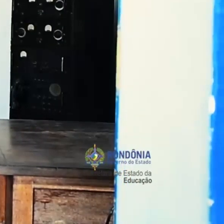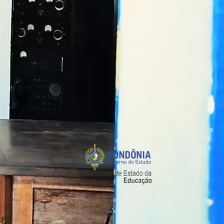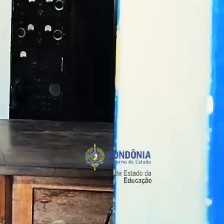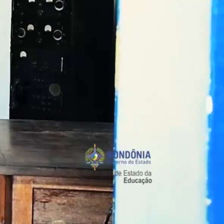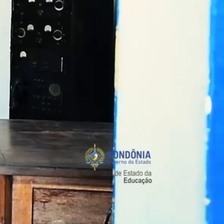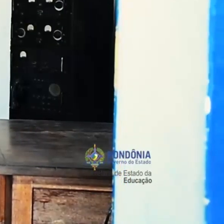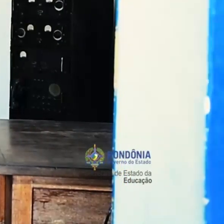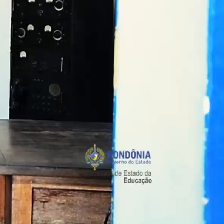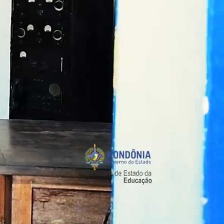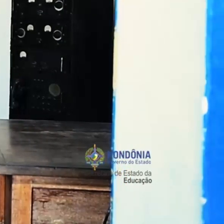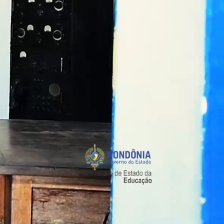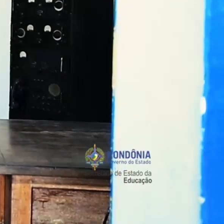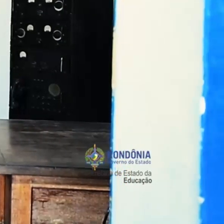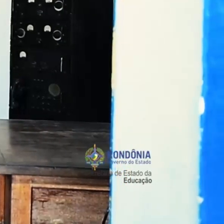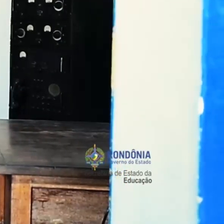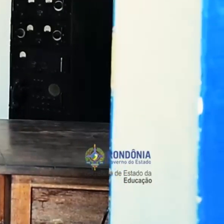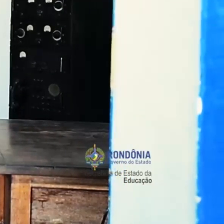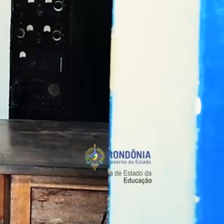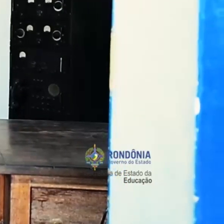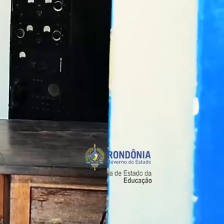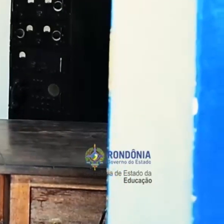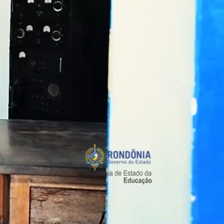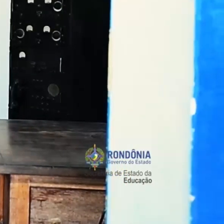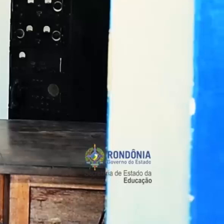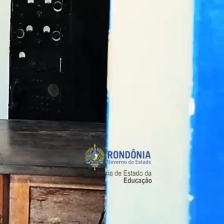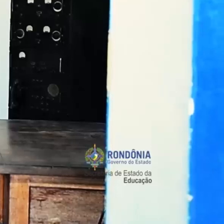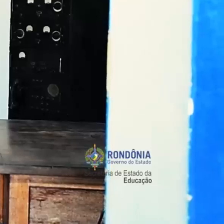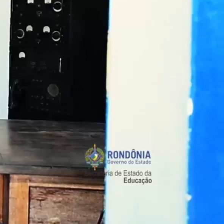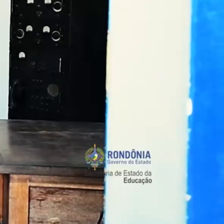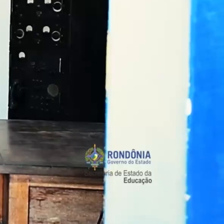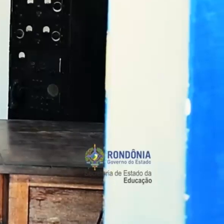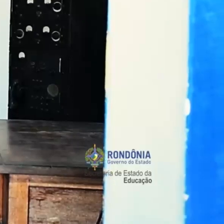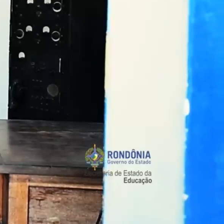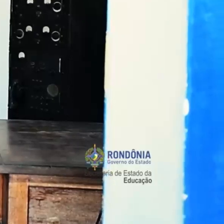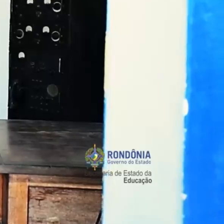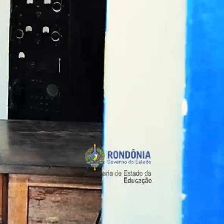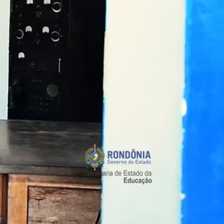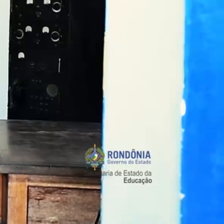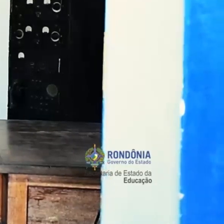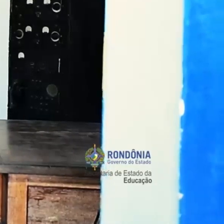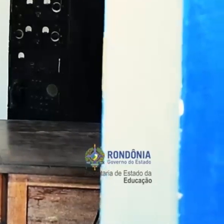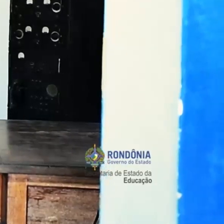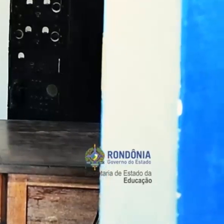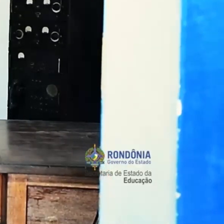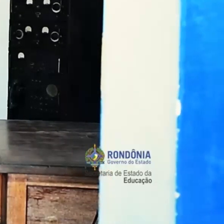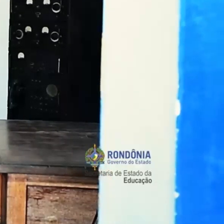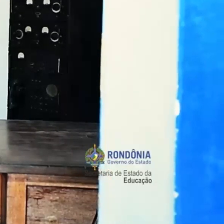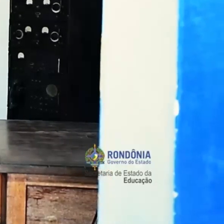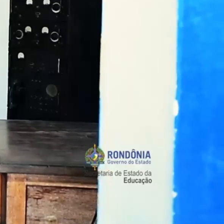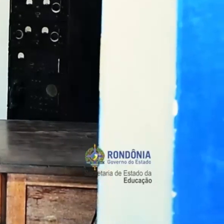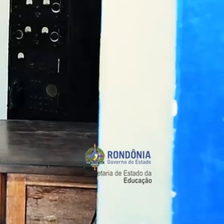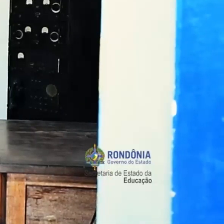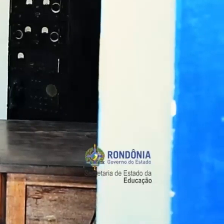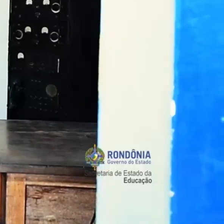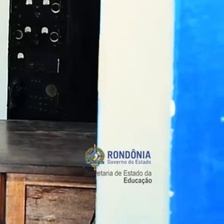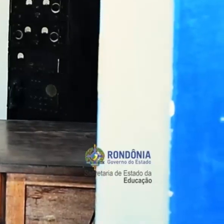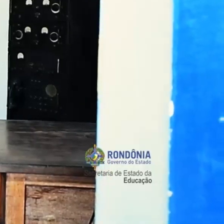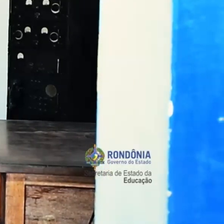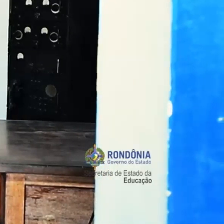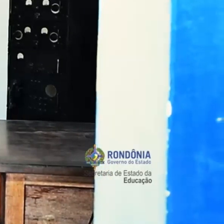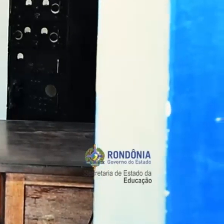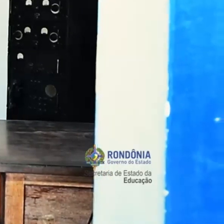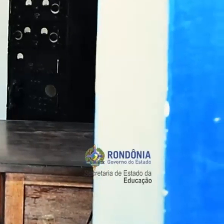Brasil. Todo o sacrifício de Rondon, todas as vidas ceifadas, todos os